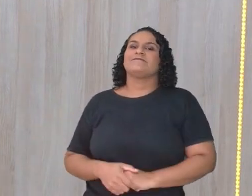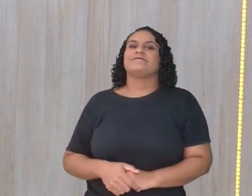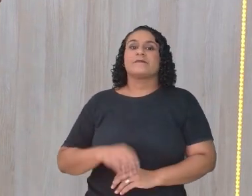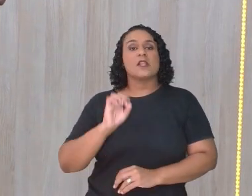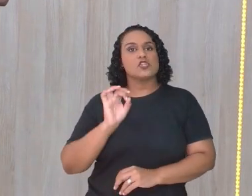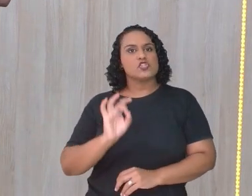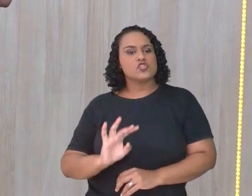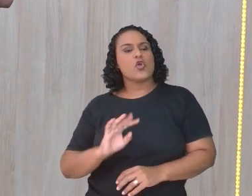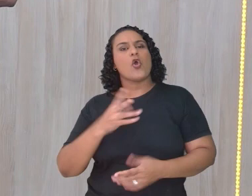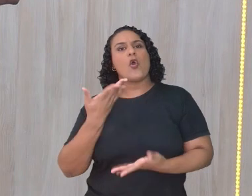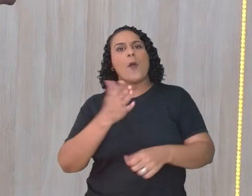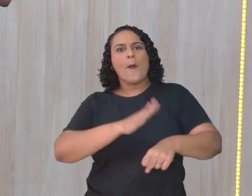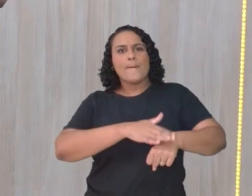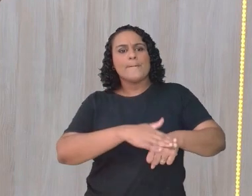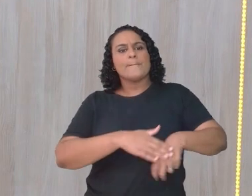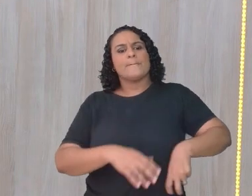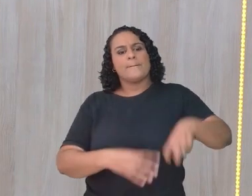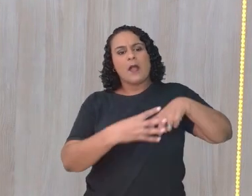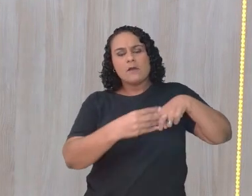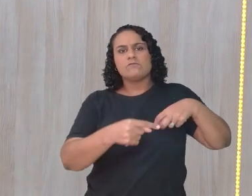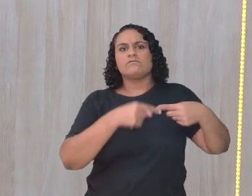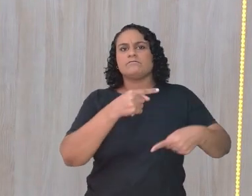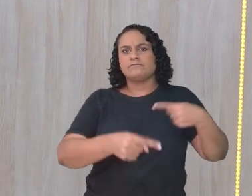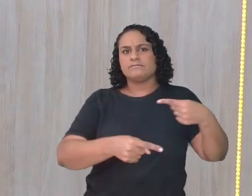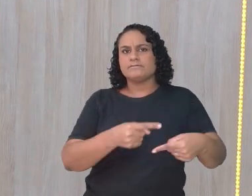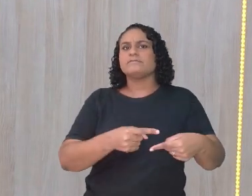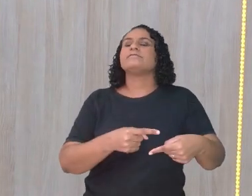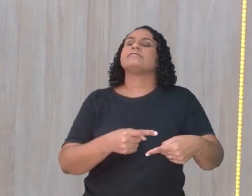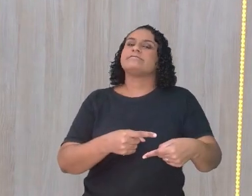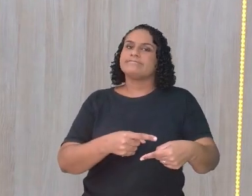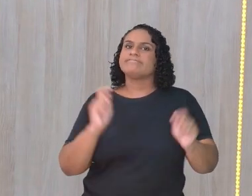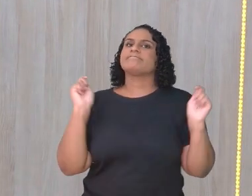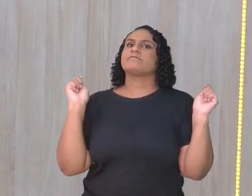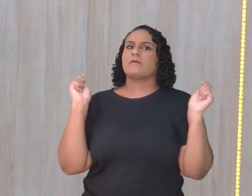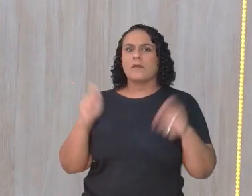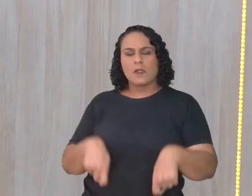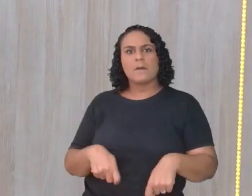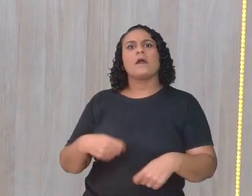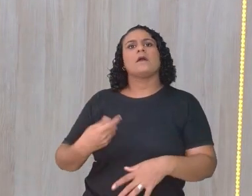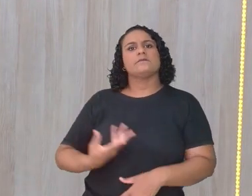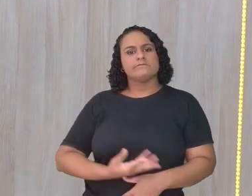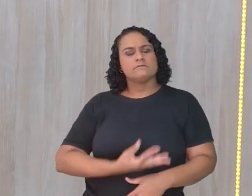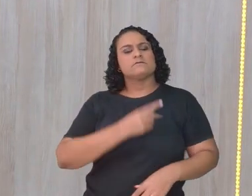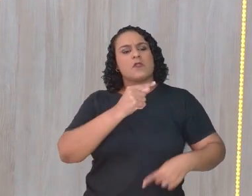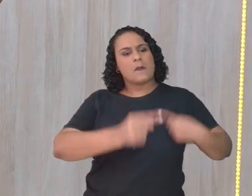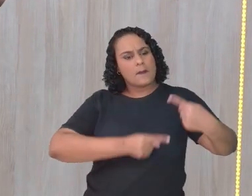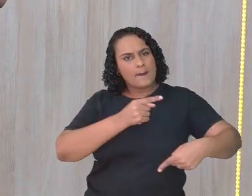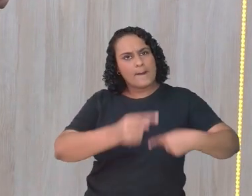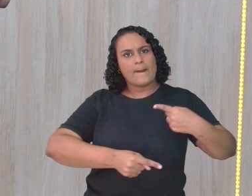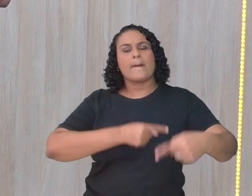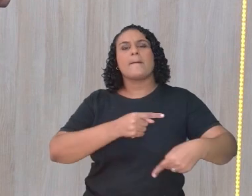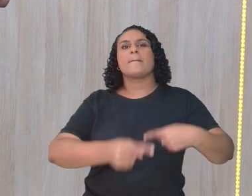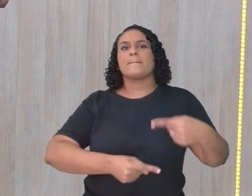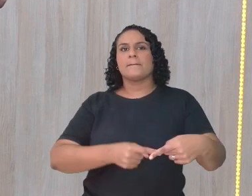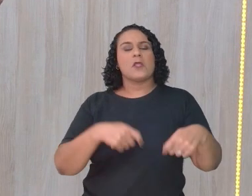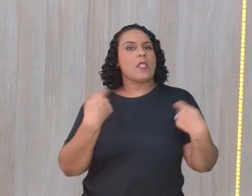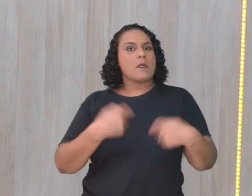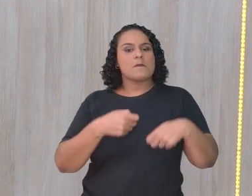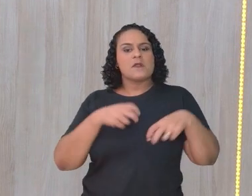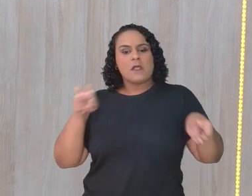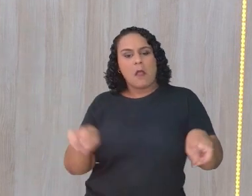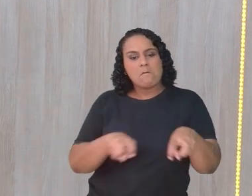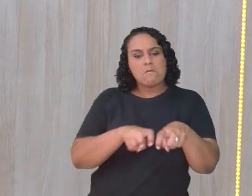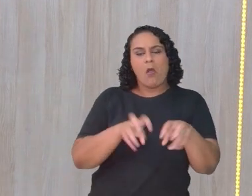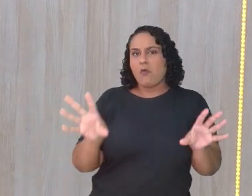e femininos. E aí, esses seres, eles se reproduzem dessa forma, assexuadamente, não é?